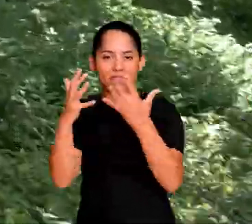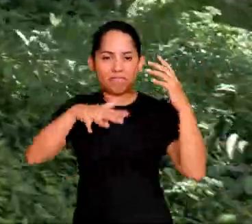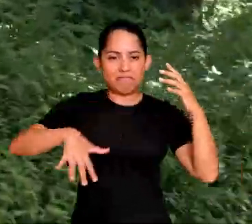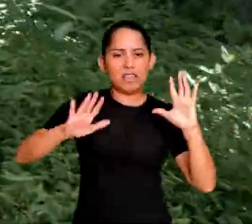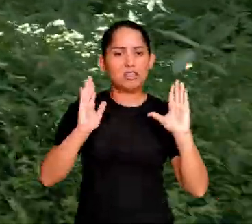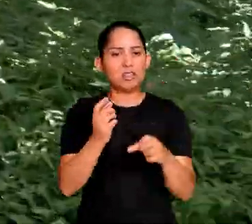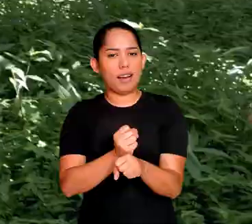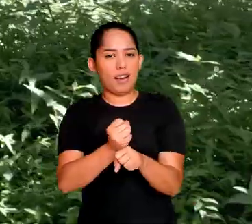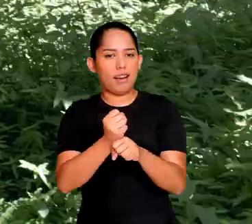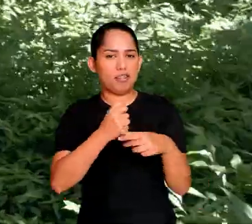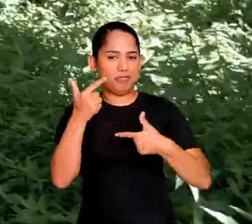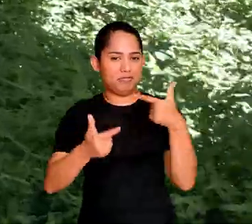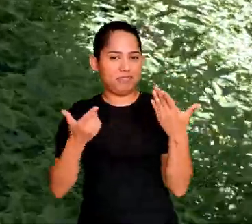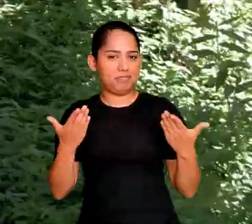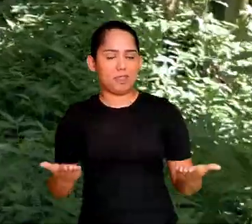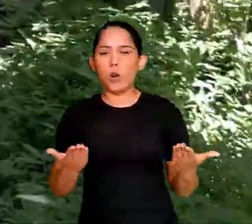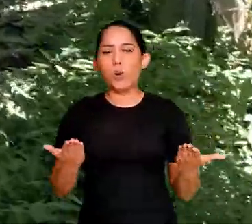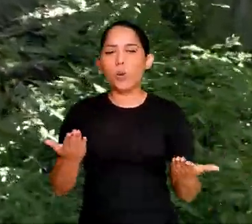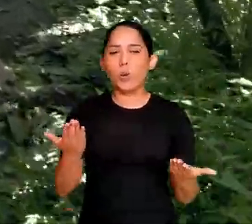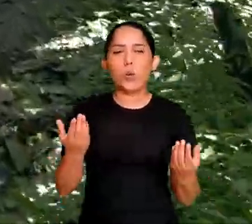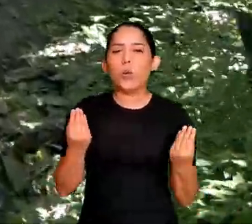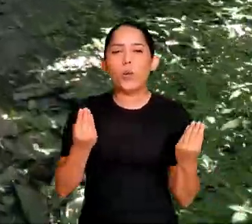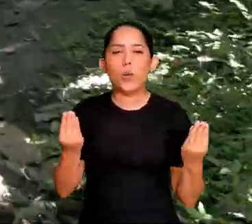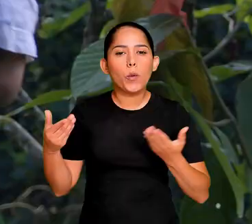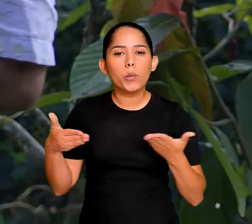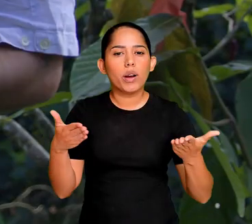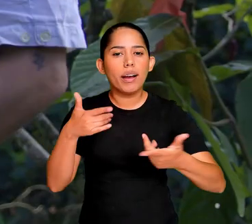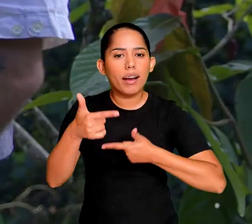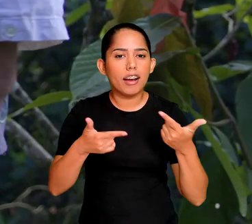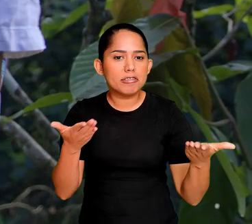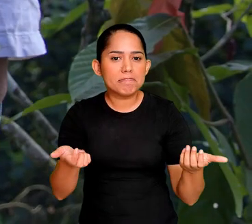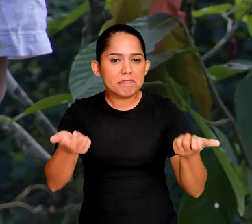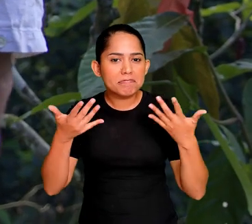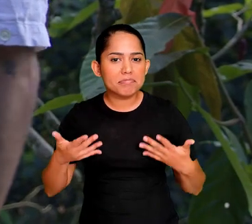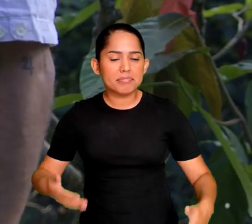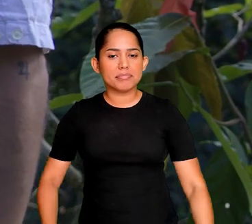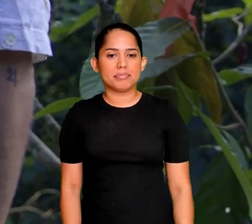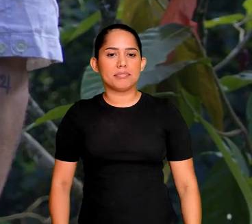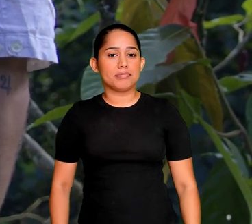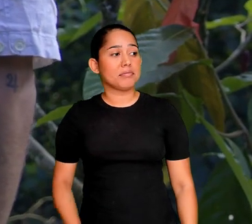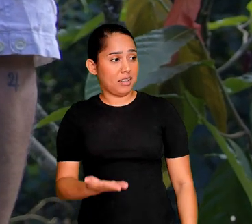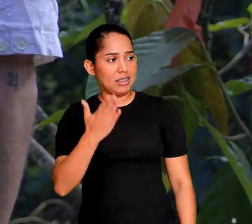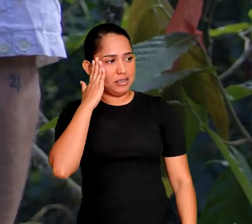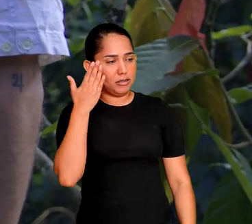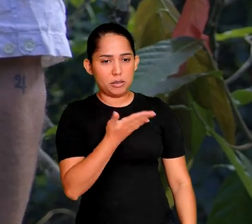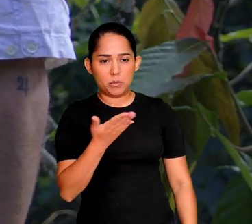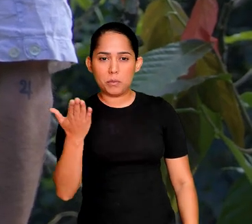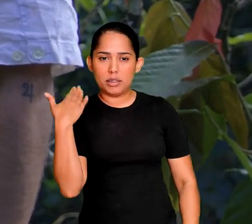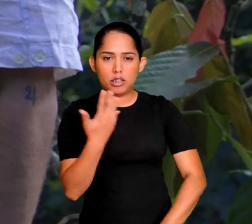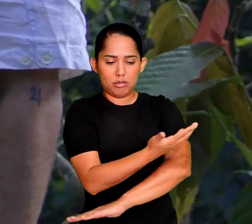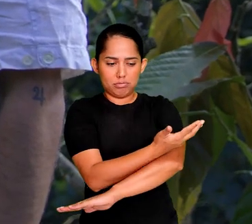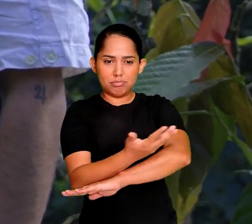está manejando há muitos anos. Luciano, conta pra gente como é que foi chegar nesse caminho, nesse trabalho. Para você ter uma ideia, isso aqui